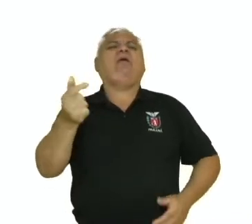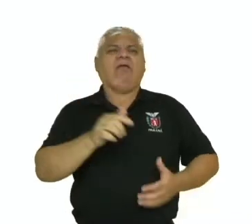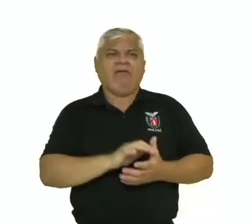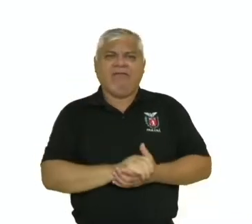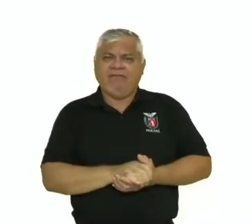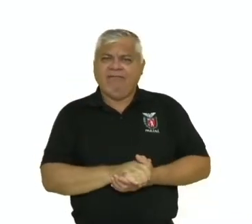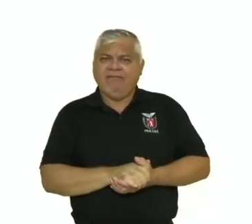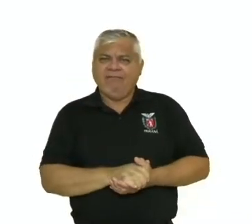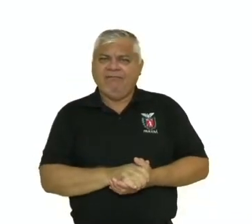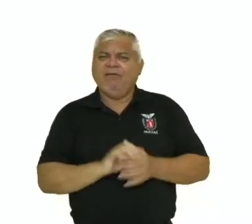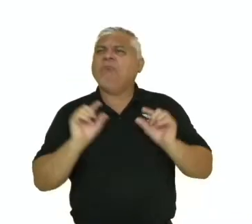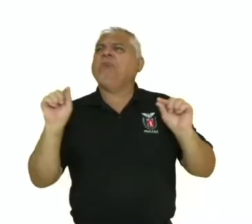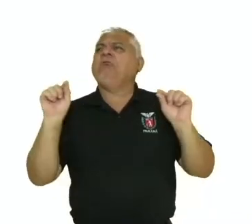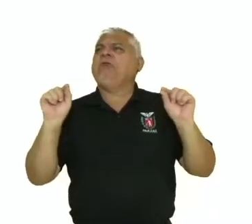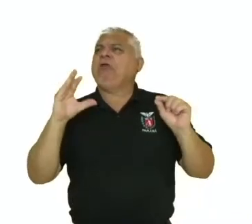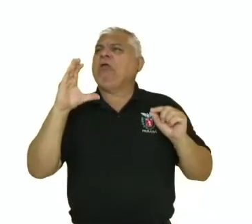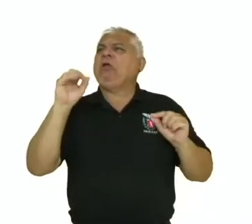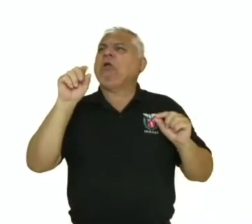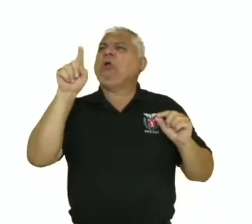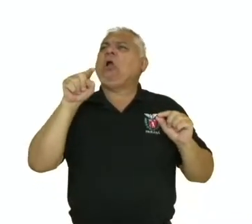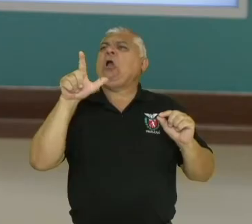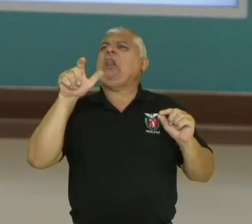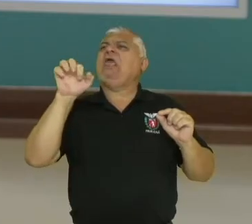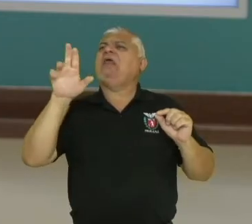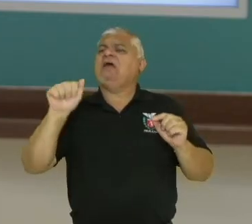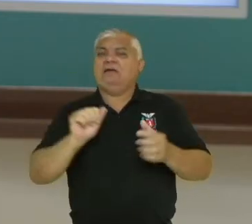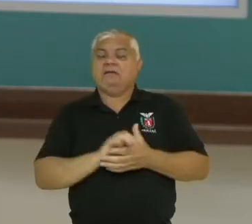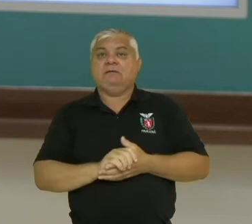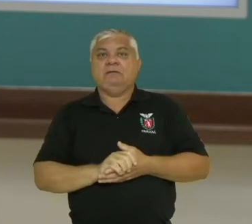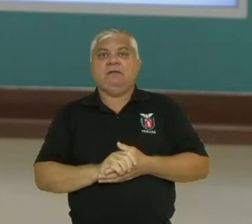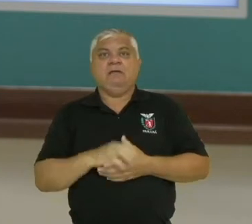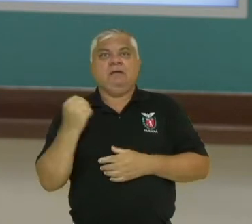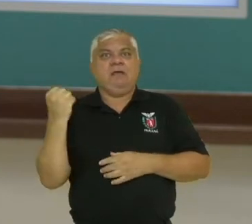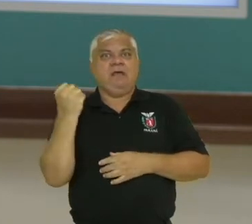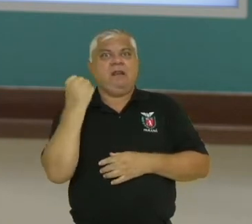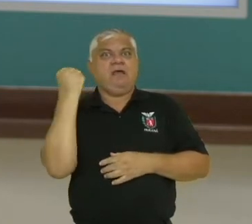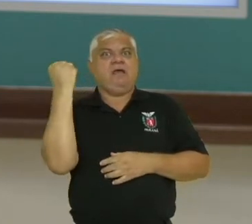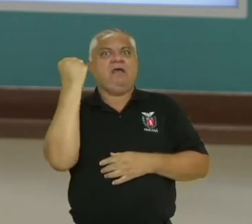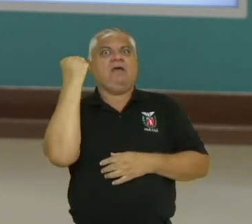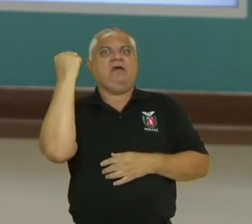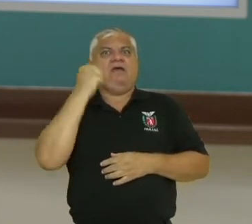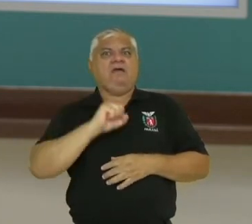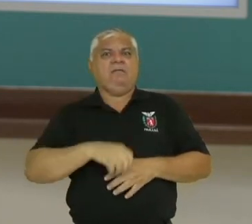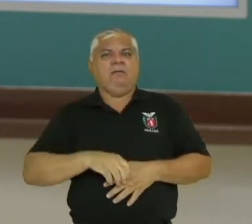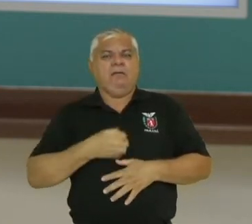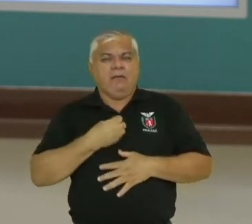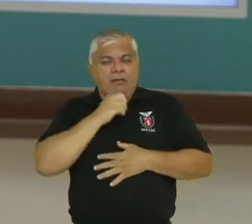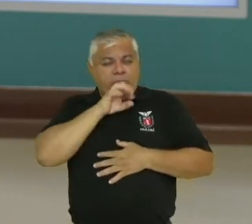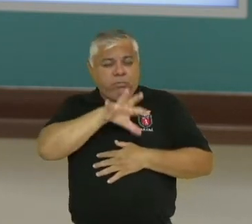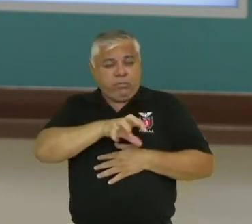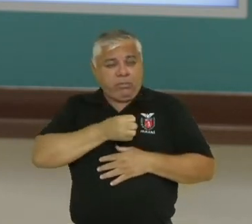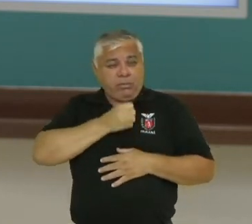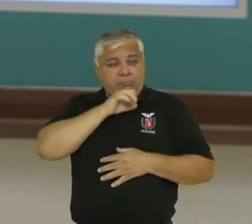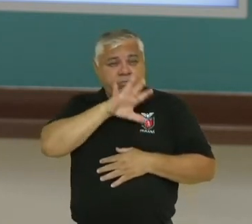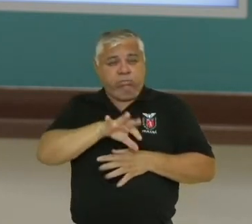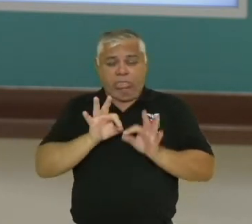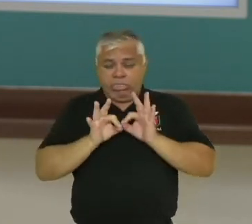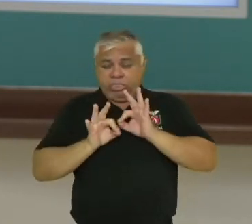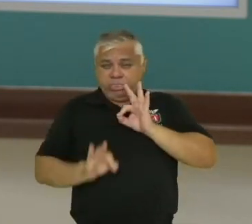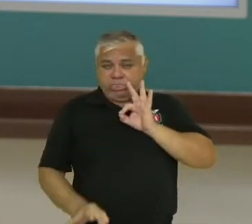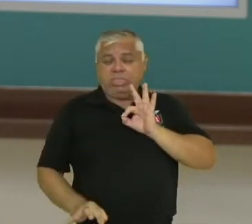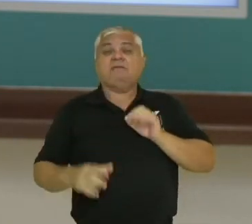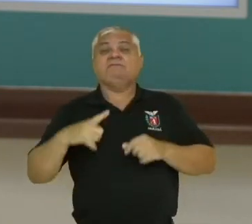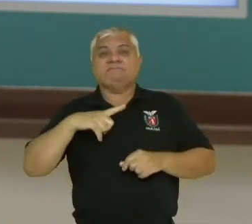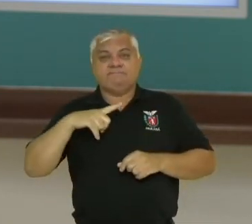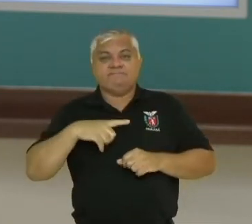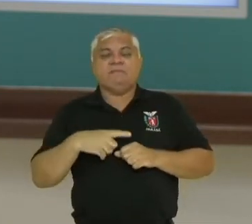tem a informação, que é uma doença muito grave, que provoca diarreia, vômito nas pessoas. Como evitar? Então, como não